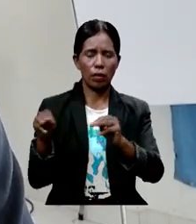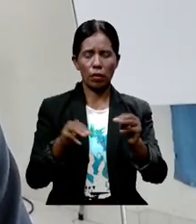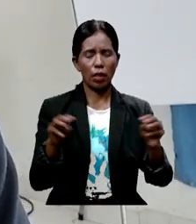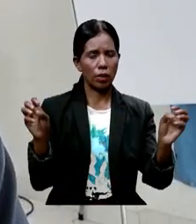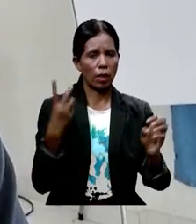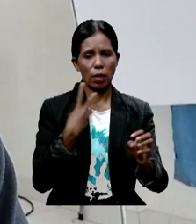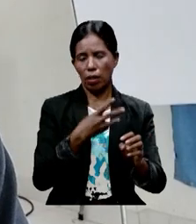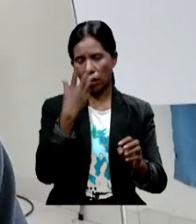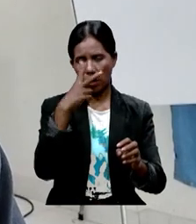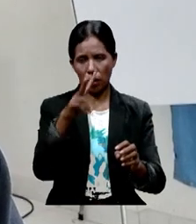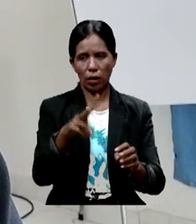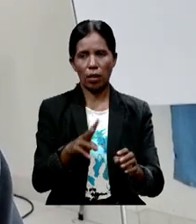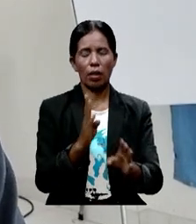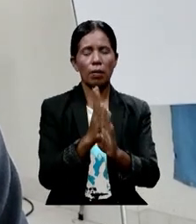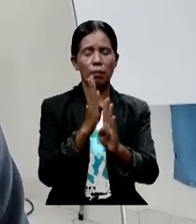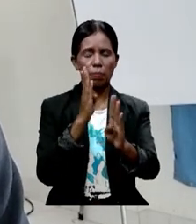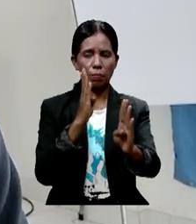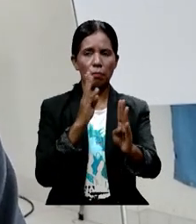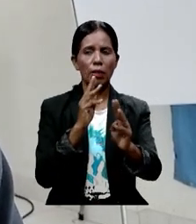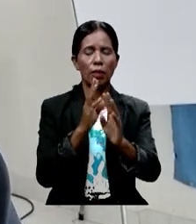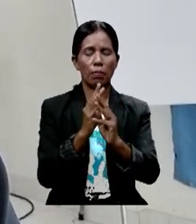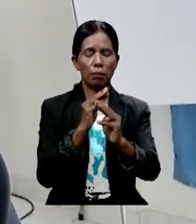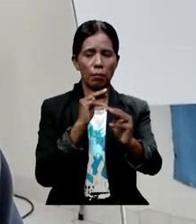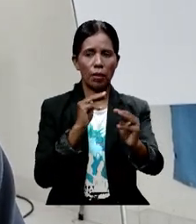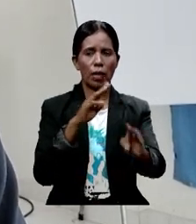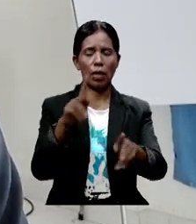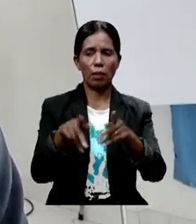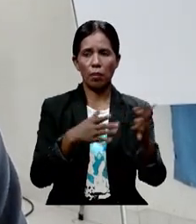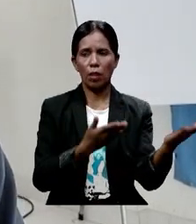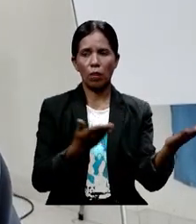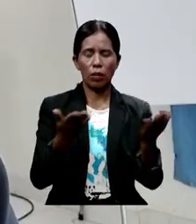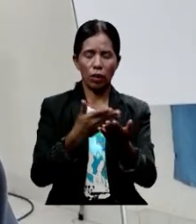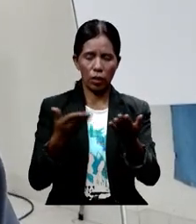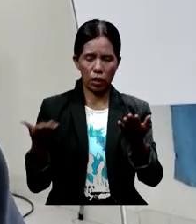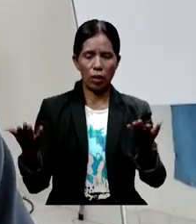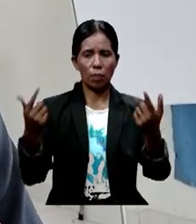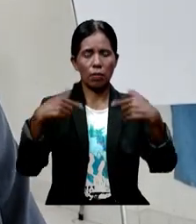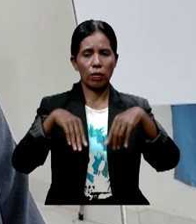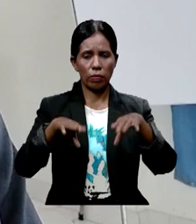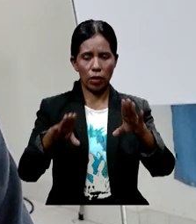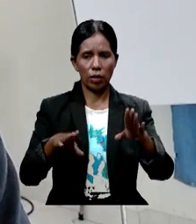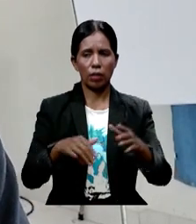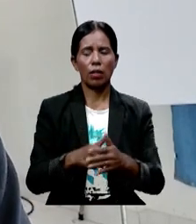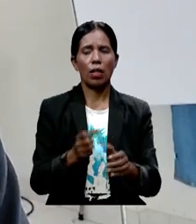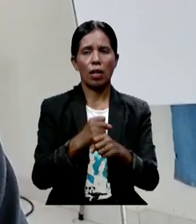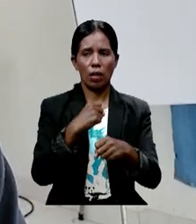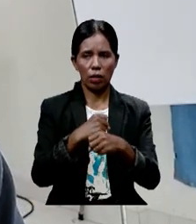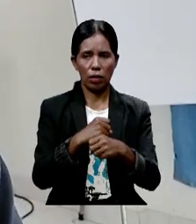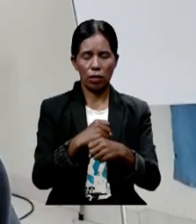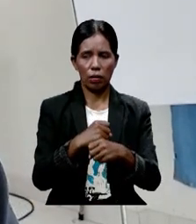descontrolado. Bistama, bemo, tama, é melhor produto local, mas que baralhamos